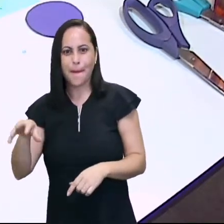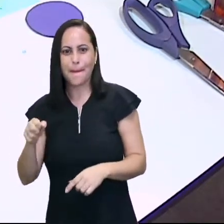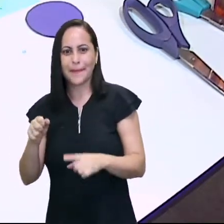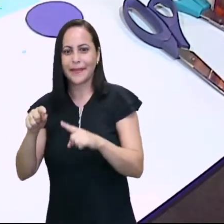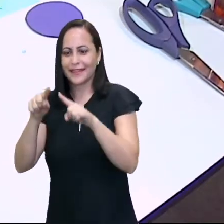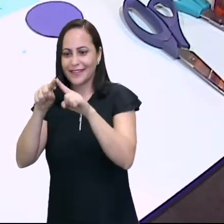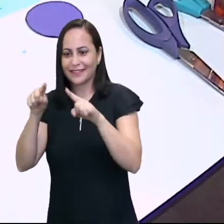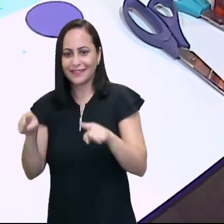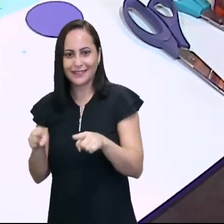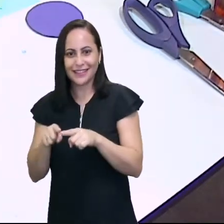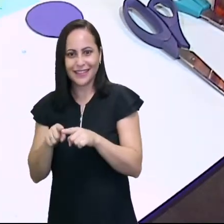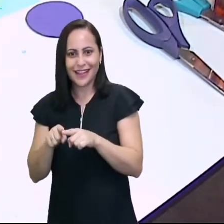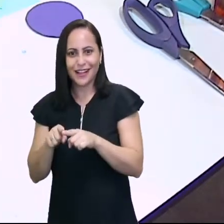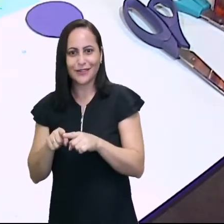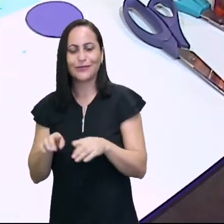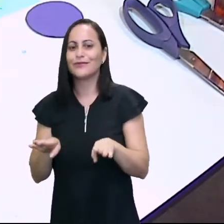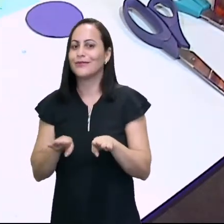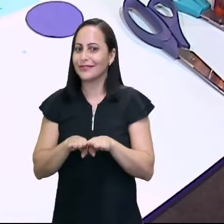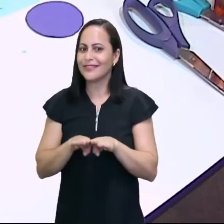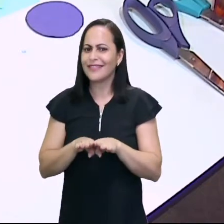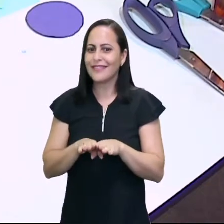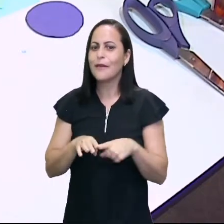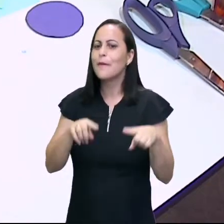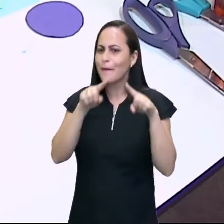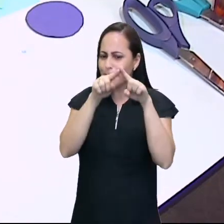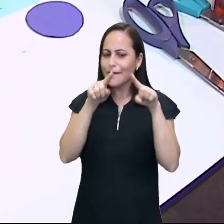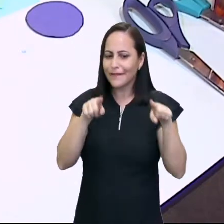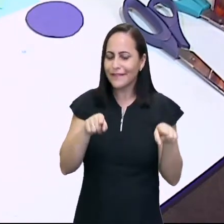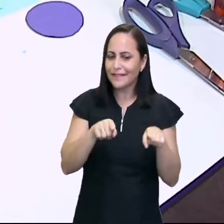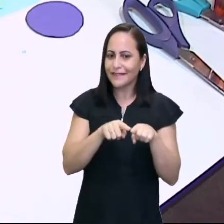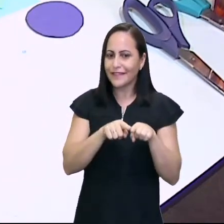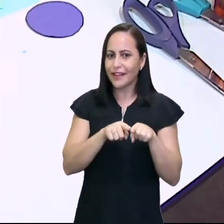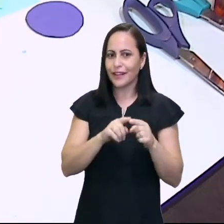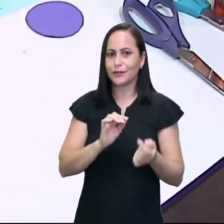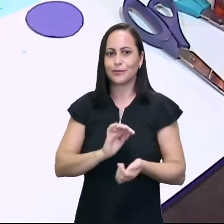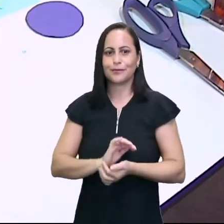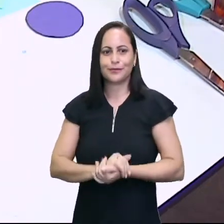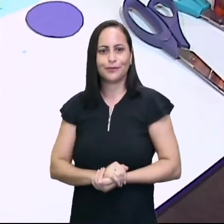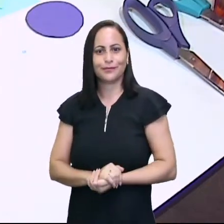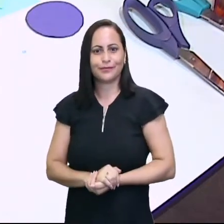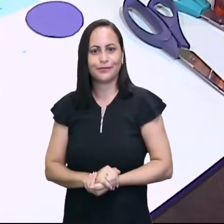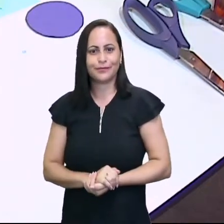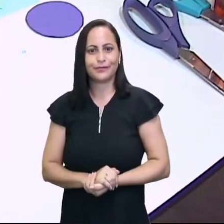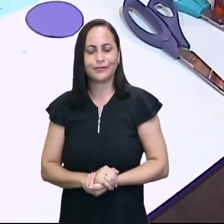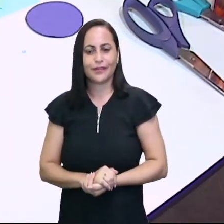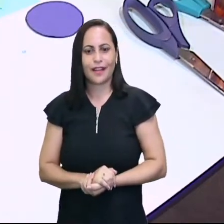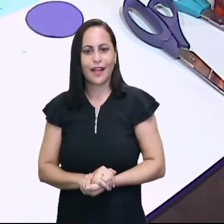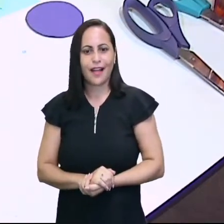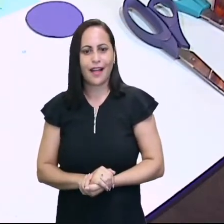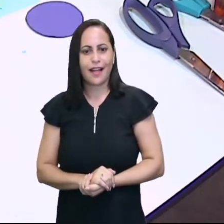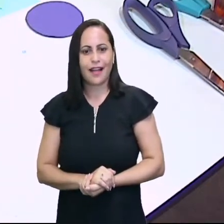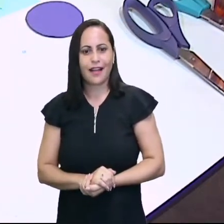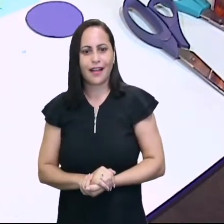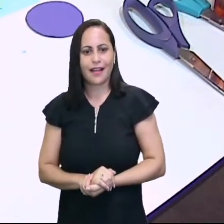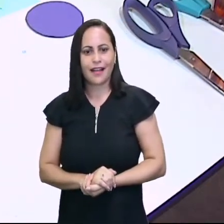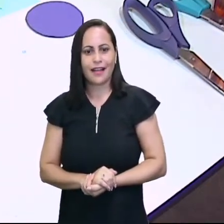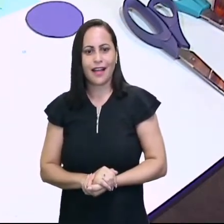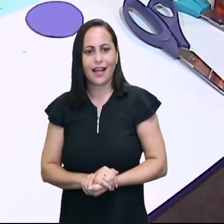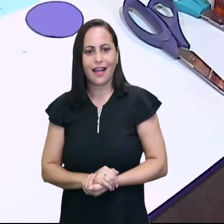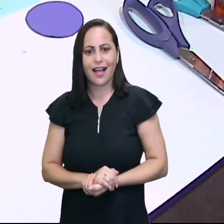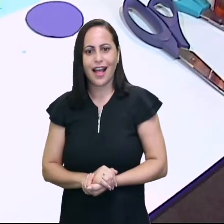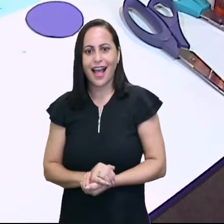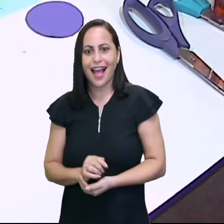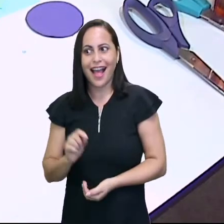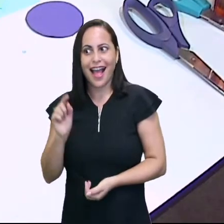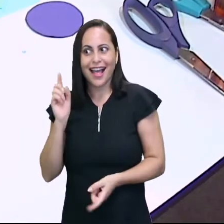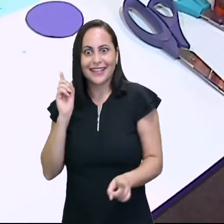um triângulo. Vou pegar aqui... Eu acho que as crianças já vão descobrir o que que